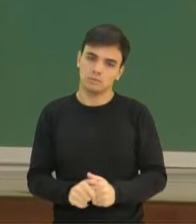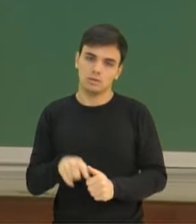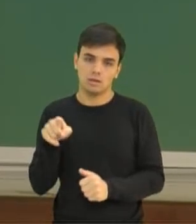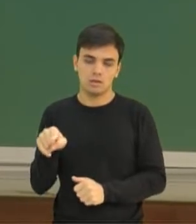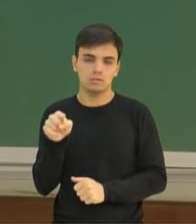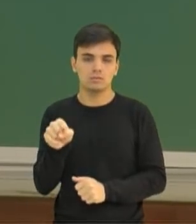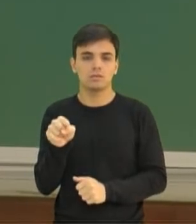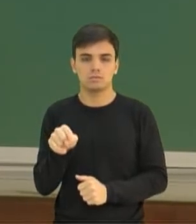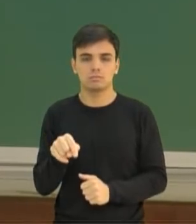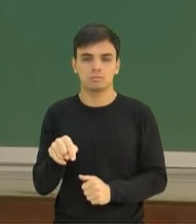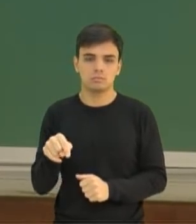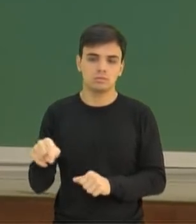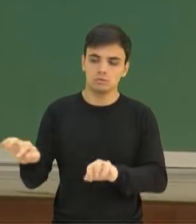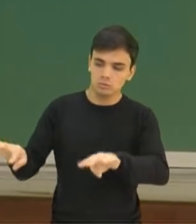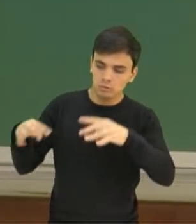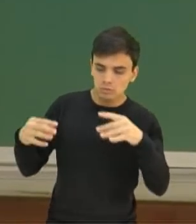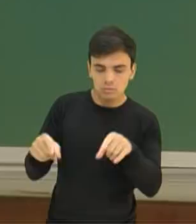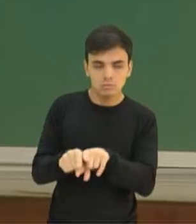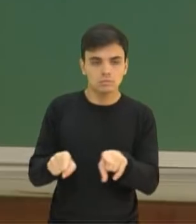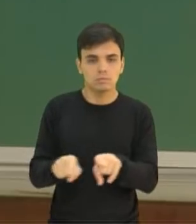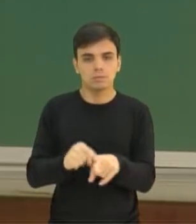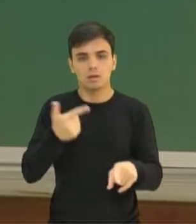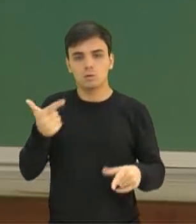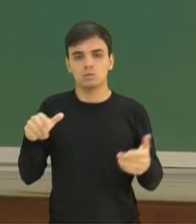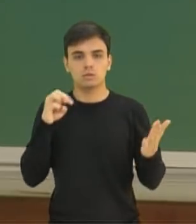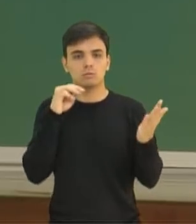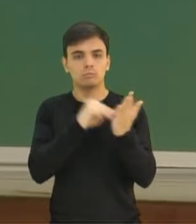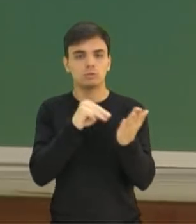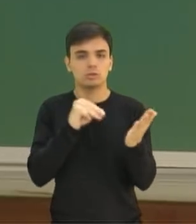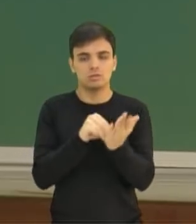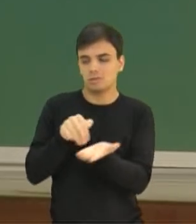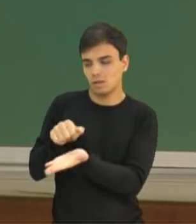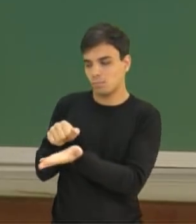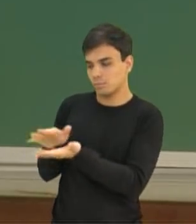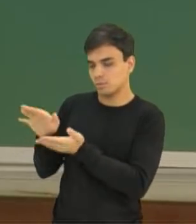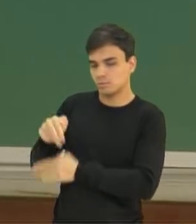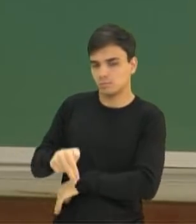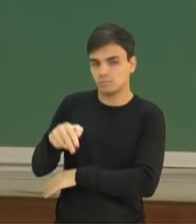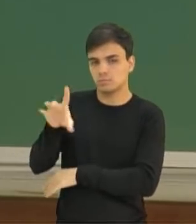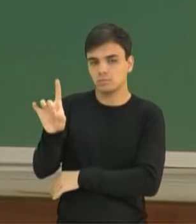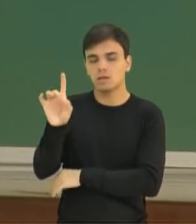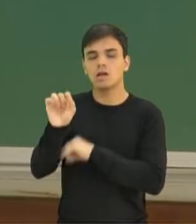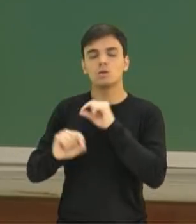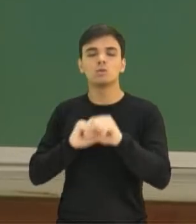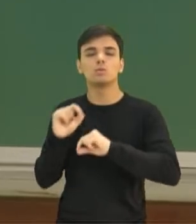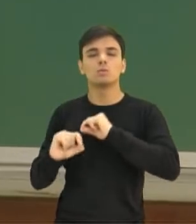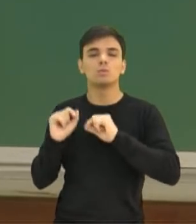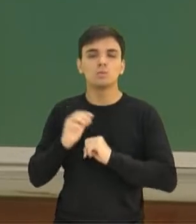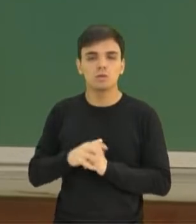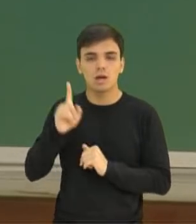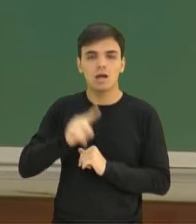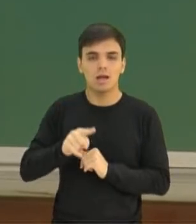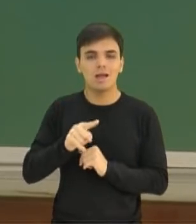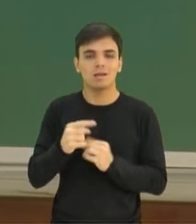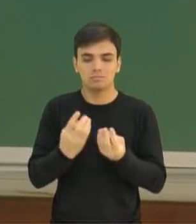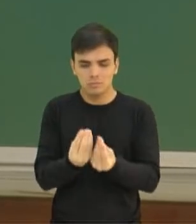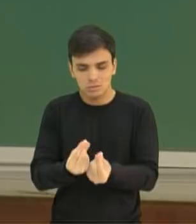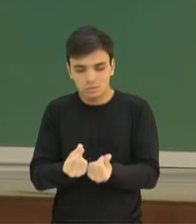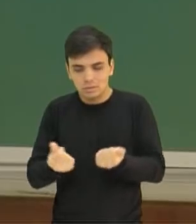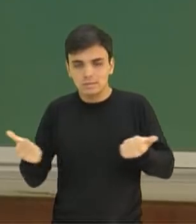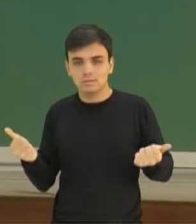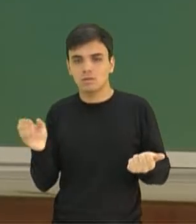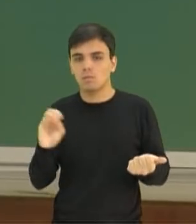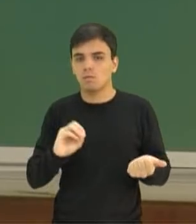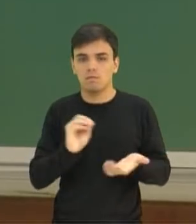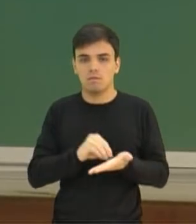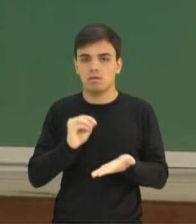da região, e outro motivo que expulsa as pessoas do Nordeste ao longo da história são os grandes períodos de seca. Então vejam ali,